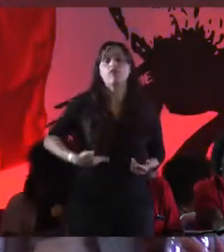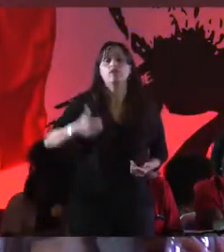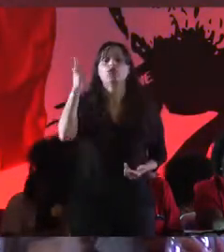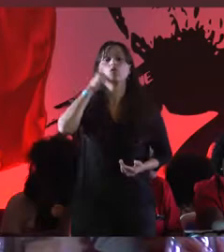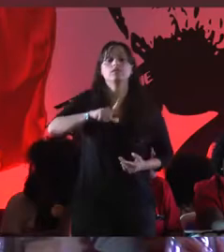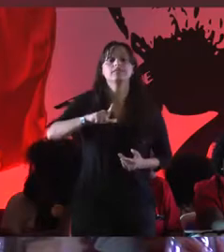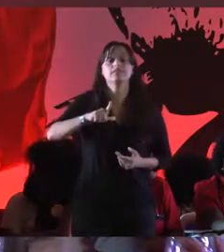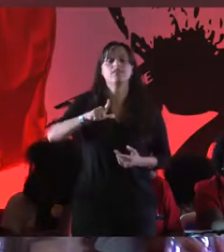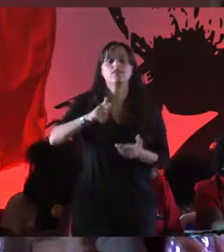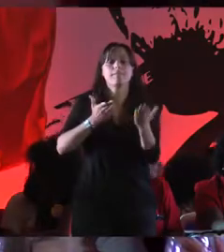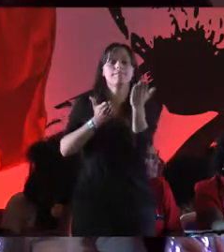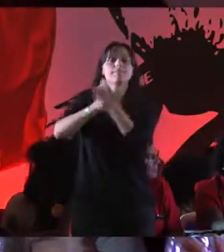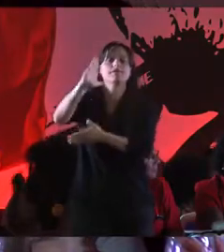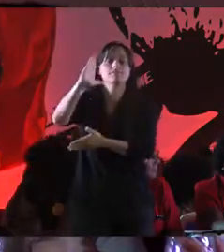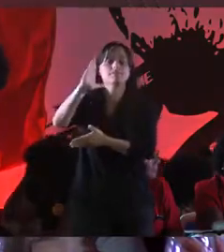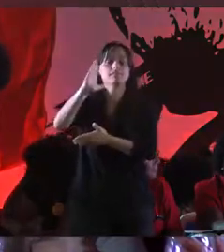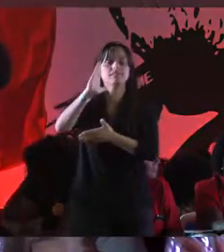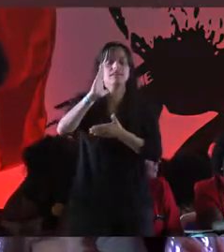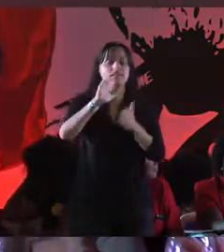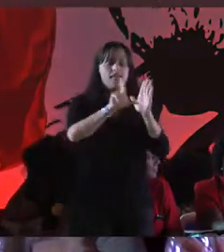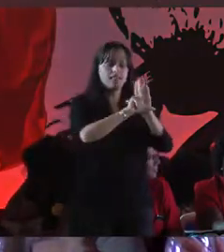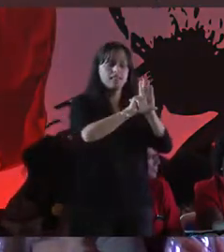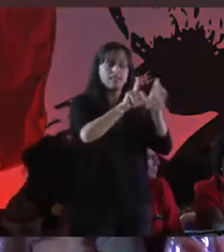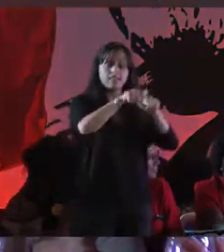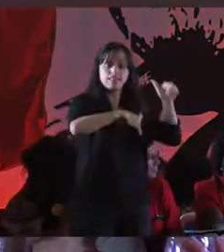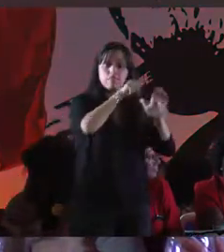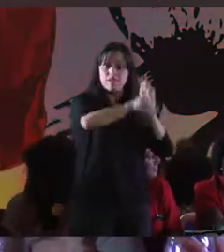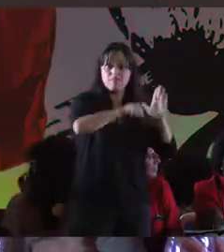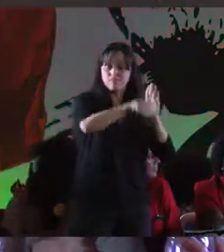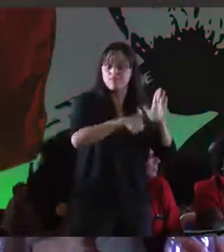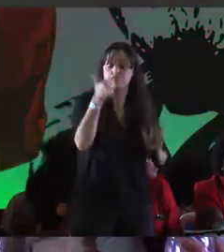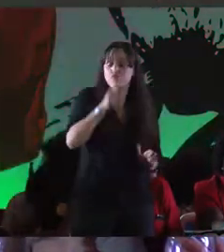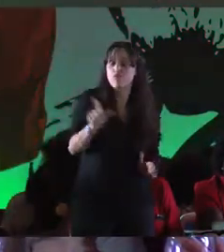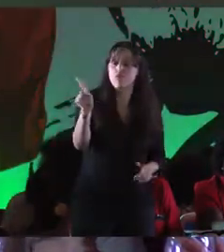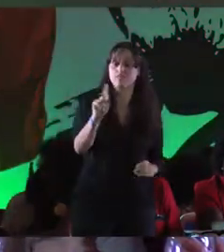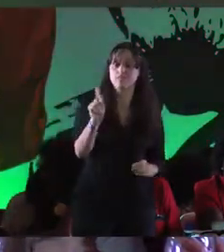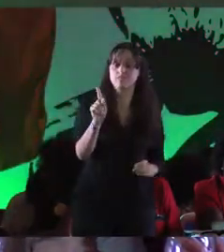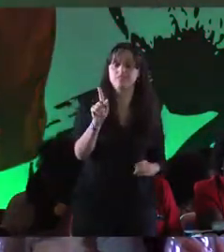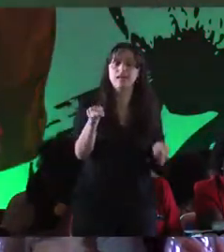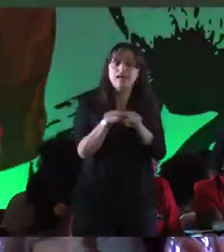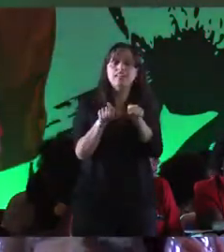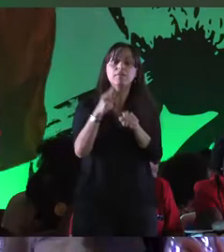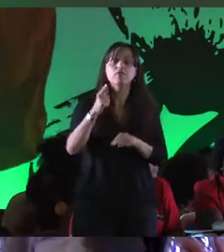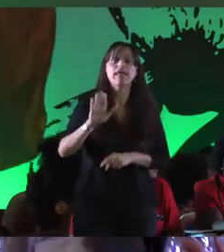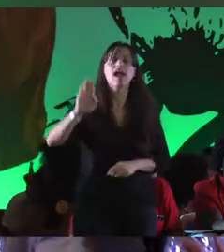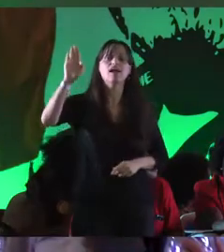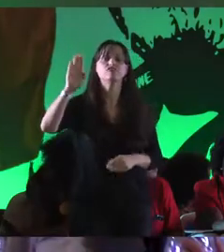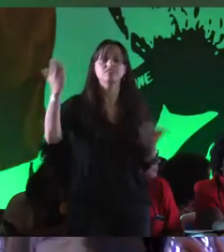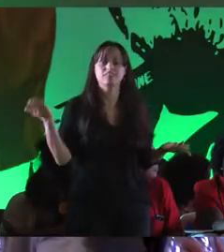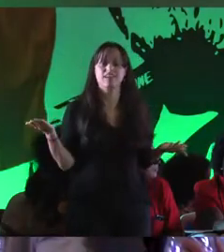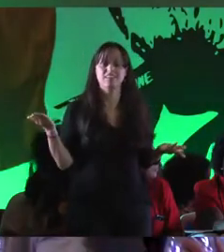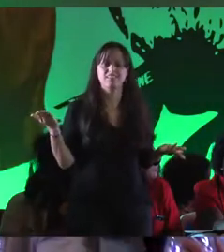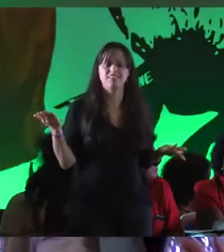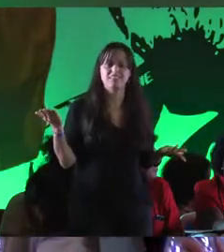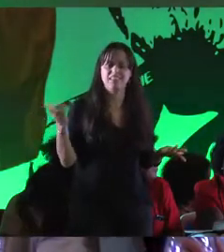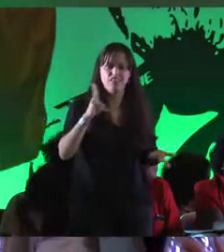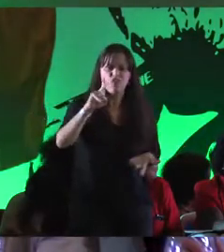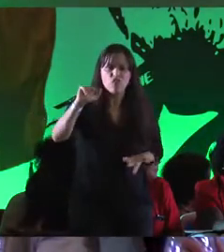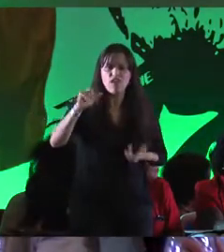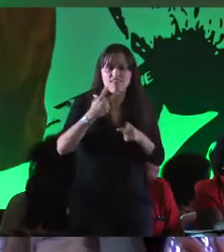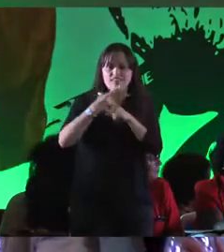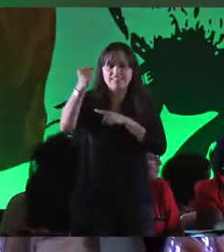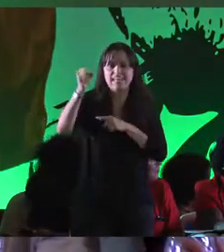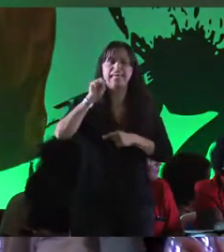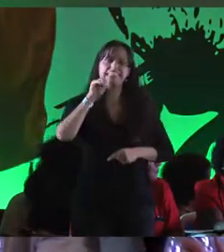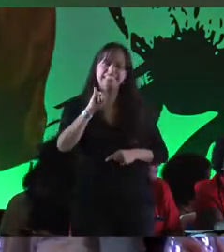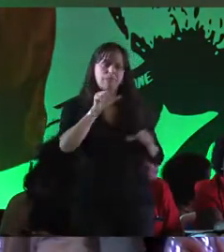têm candidato a presidente da República também. Perceberam que ninguém vai ser eleito falando